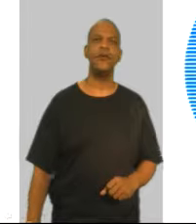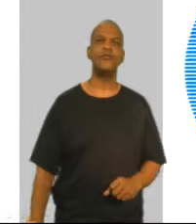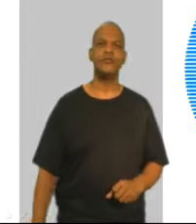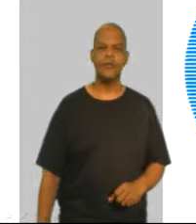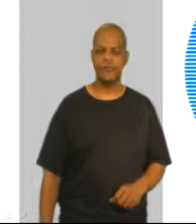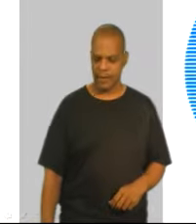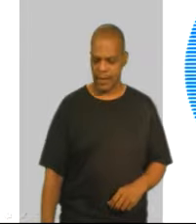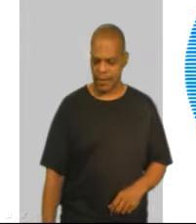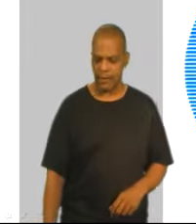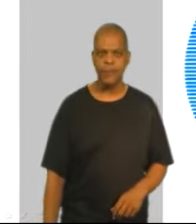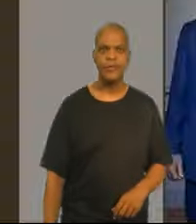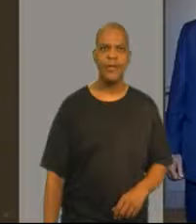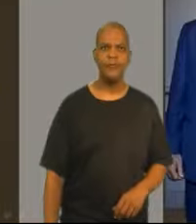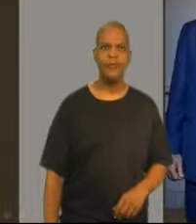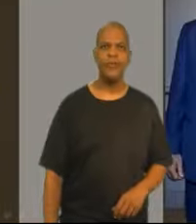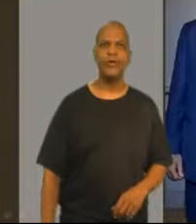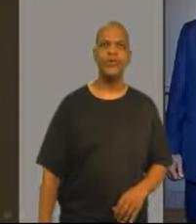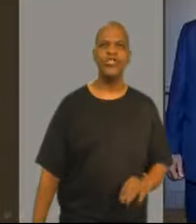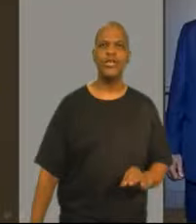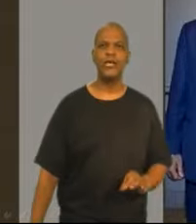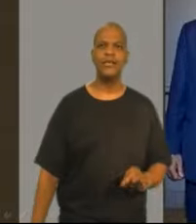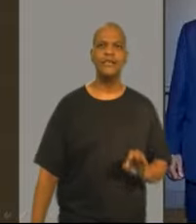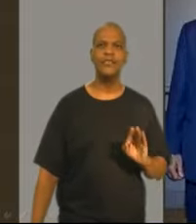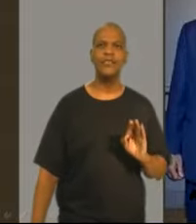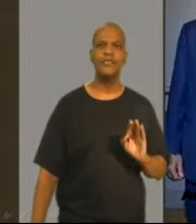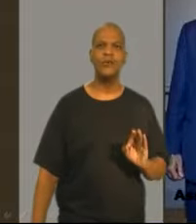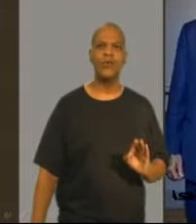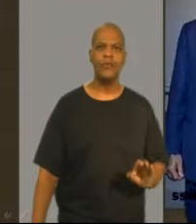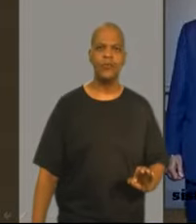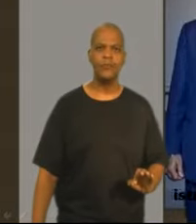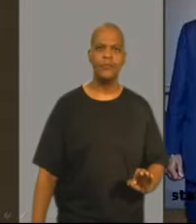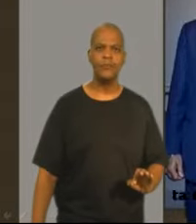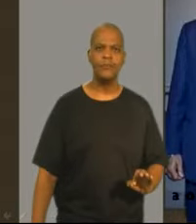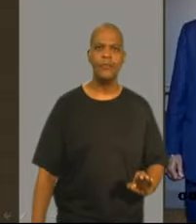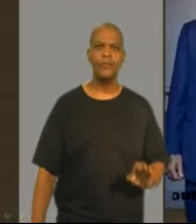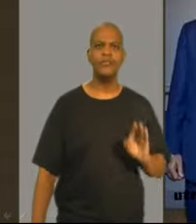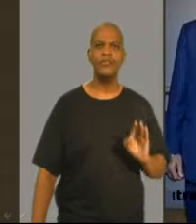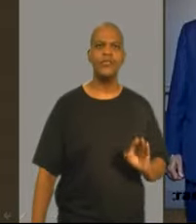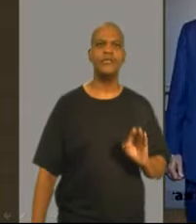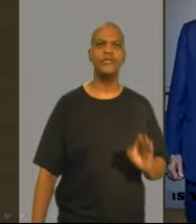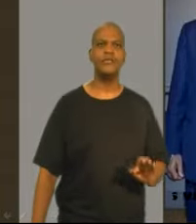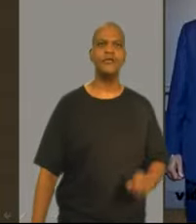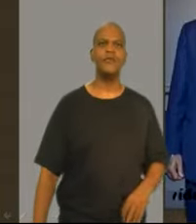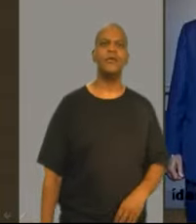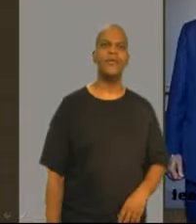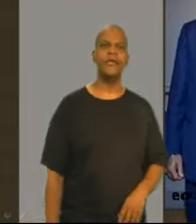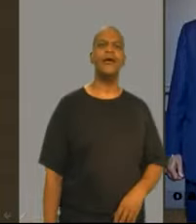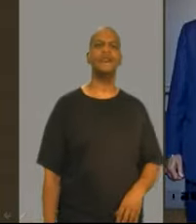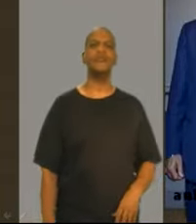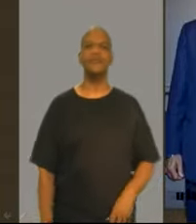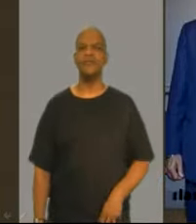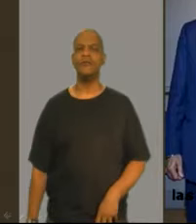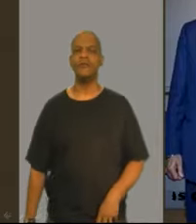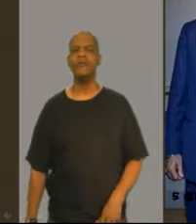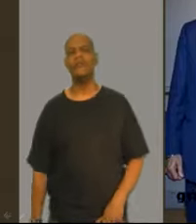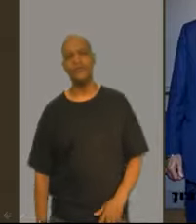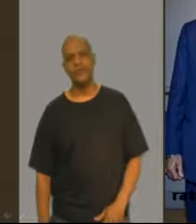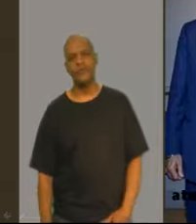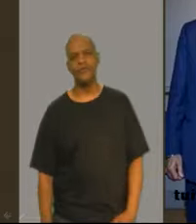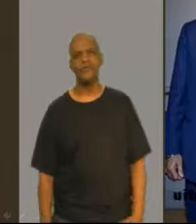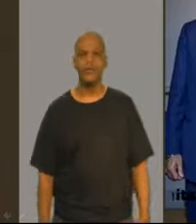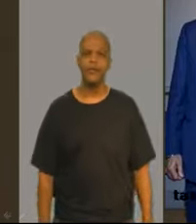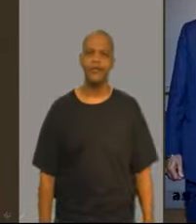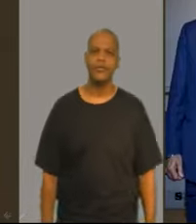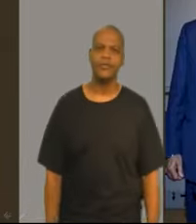que eu tenho aqui, senhoras e senhores? Aqui nós temos o G5. G5. O que é o G5?